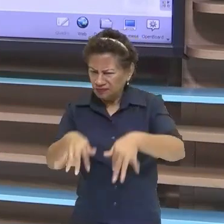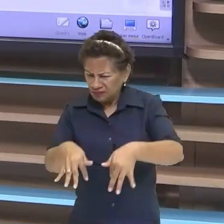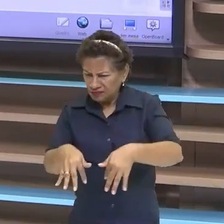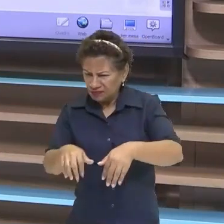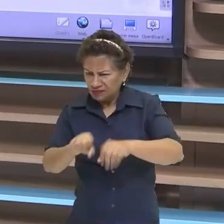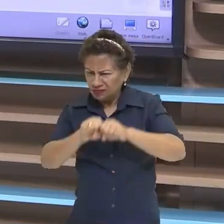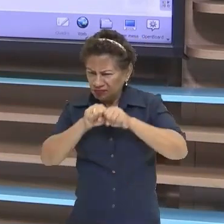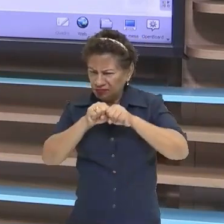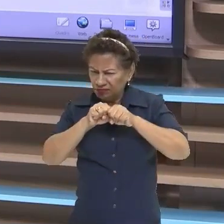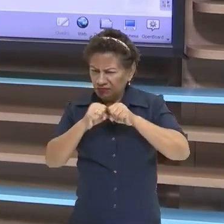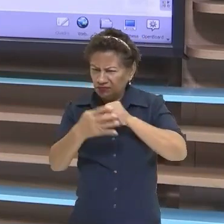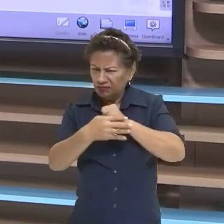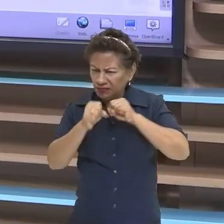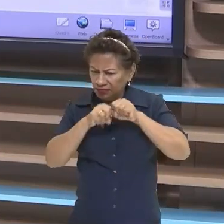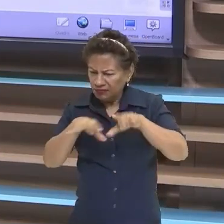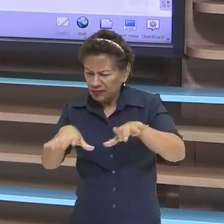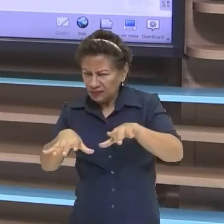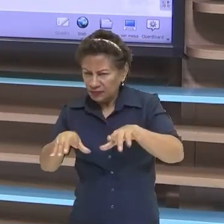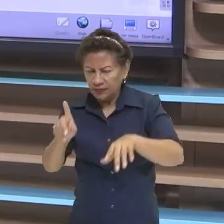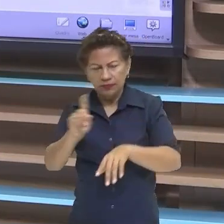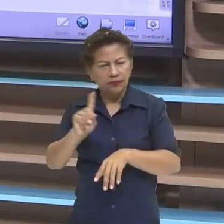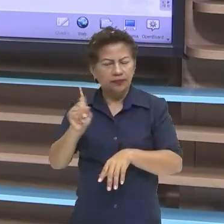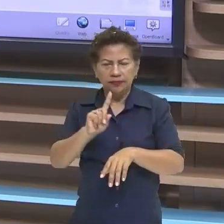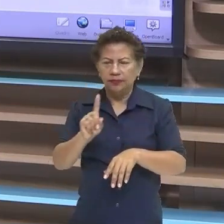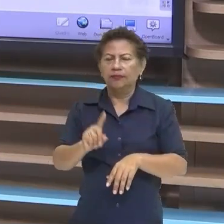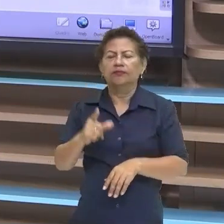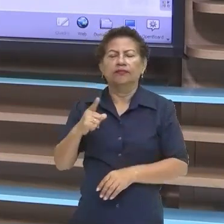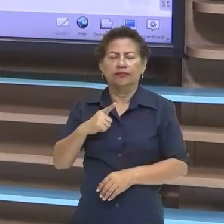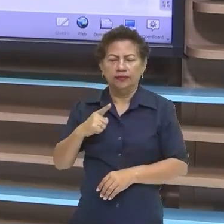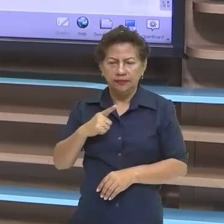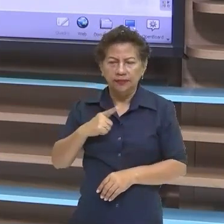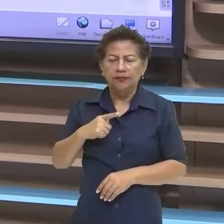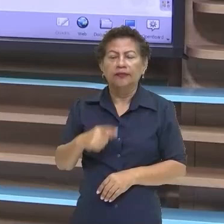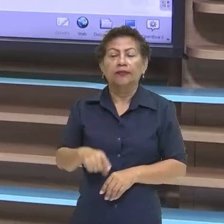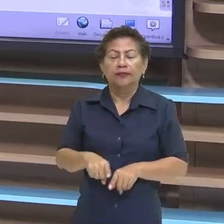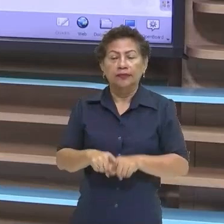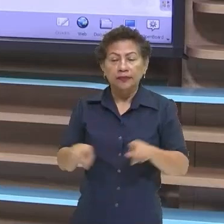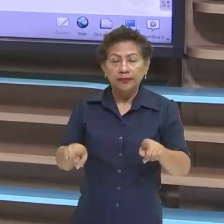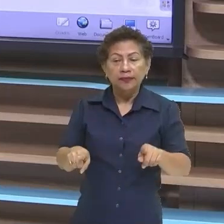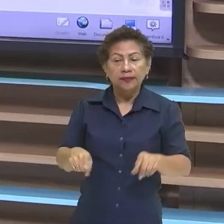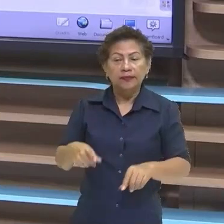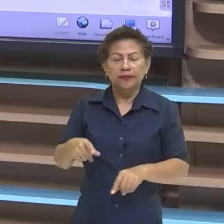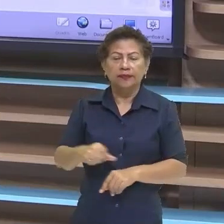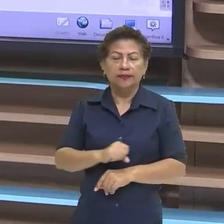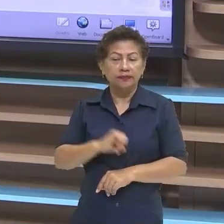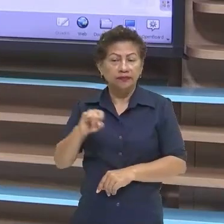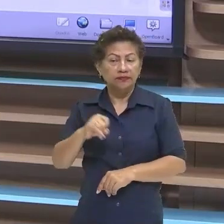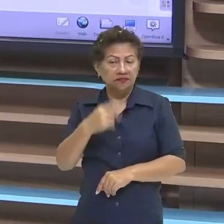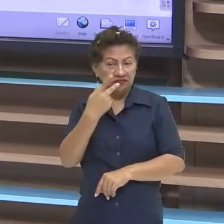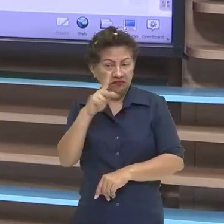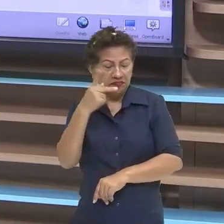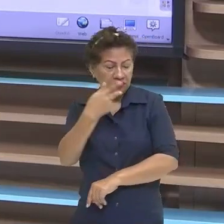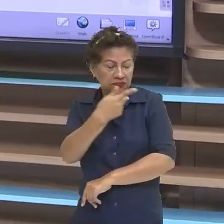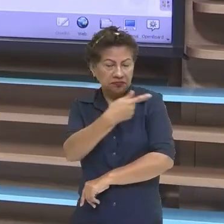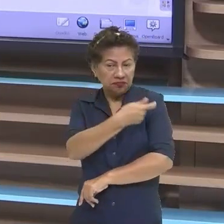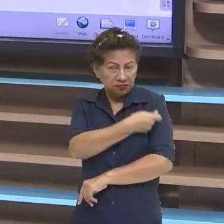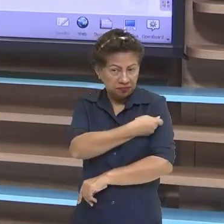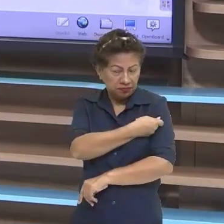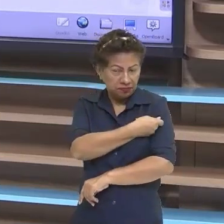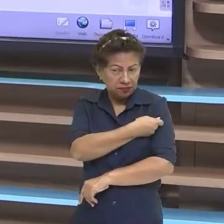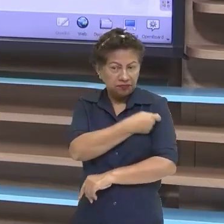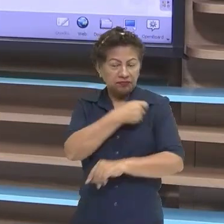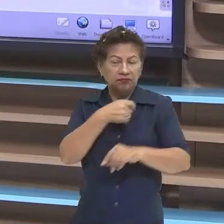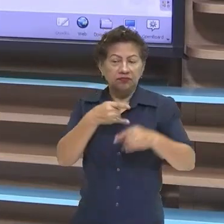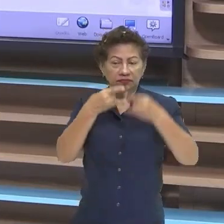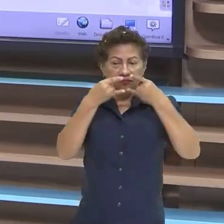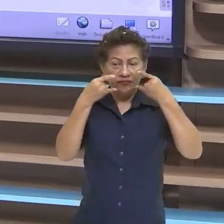que a circulação desse vírus ele vai se comportar quanto a retirada do uso de